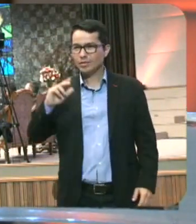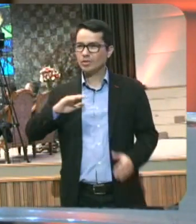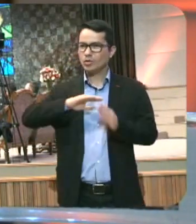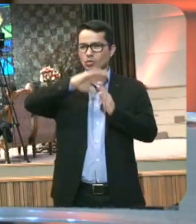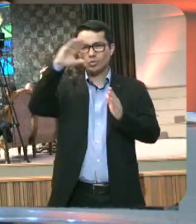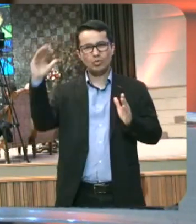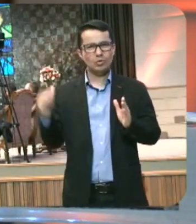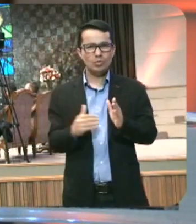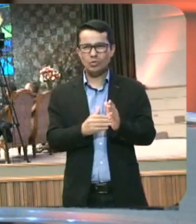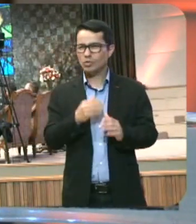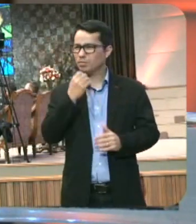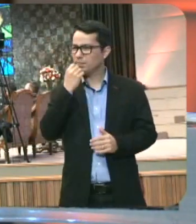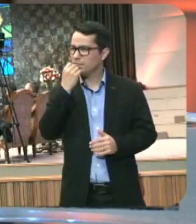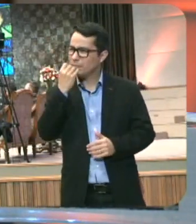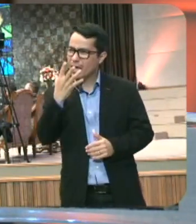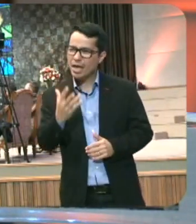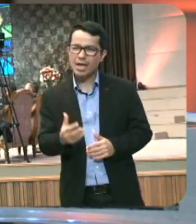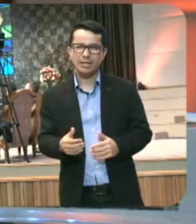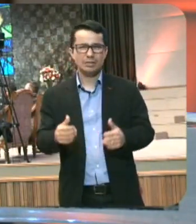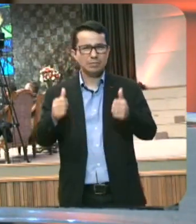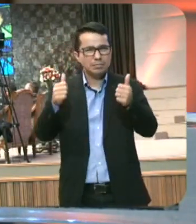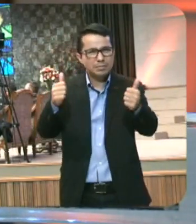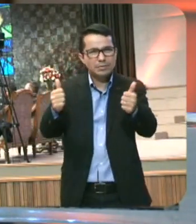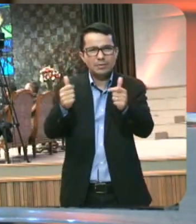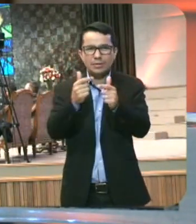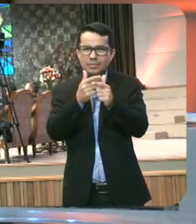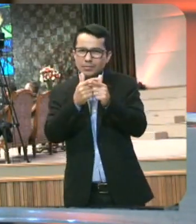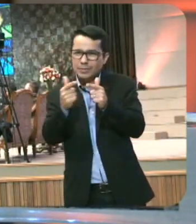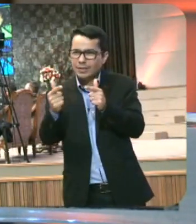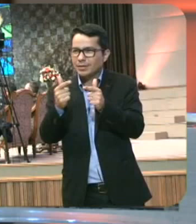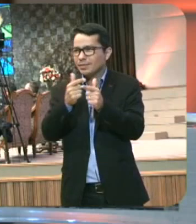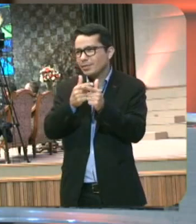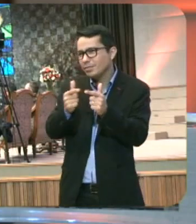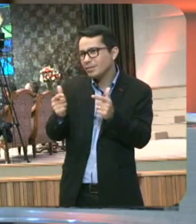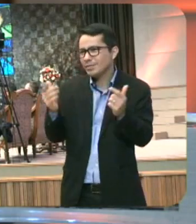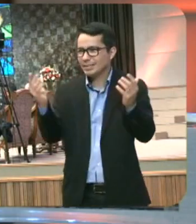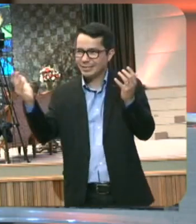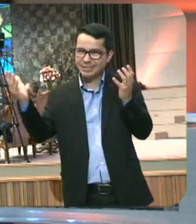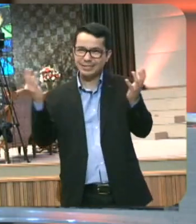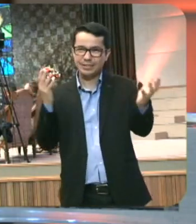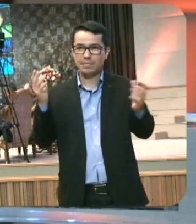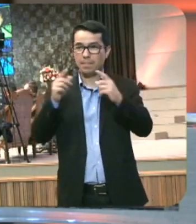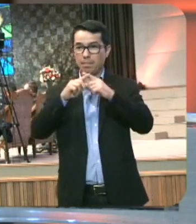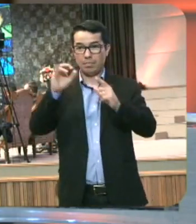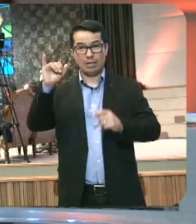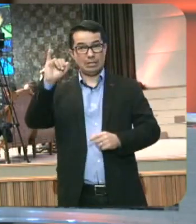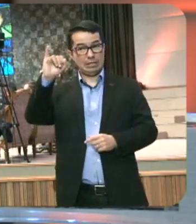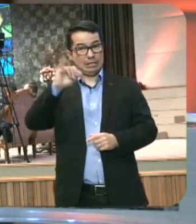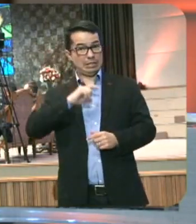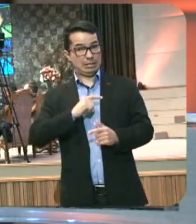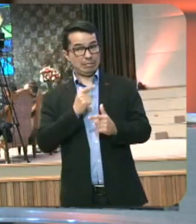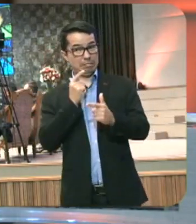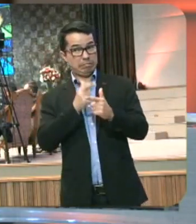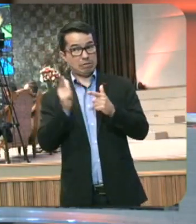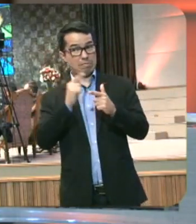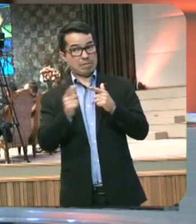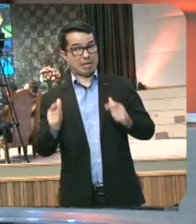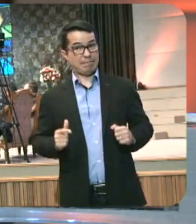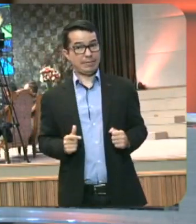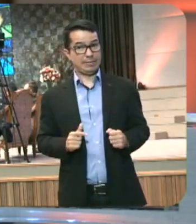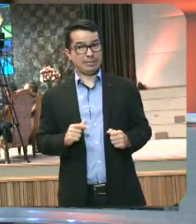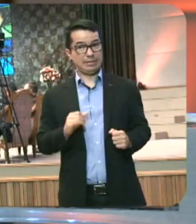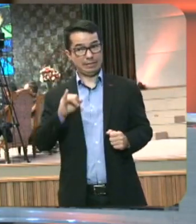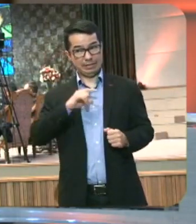é? E está tudo bem, você não aparece na assembleia. Agora, quando tem um problema na igreja, aparece